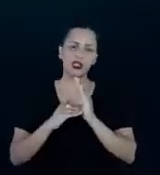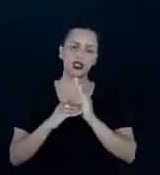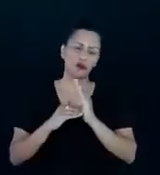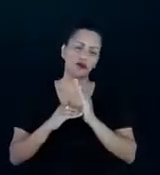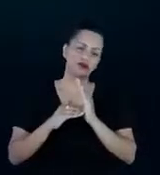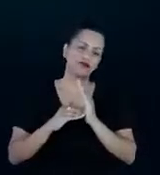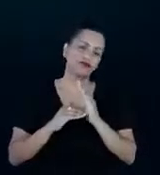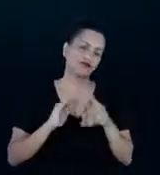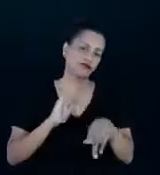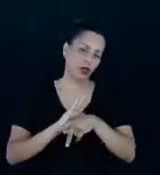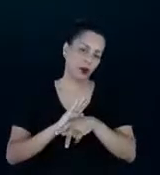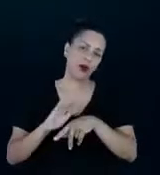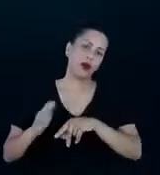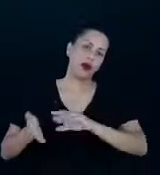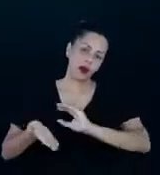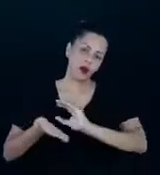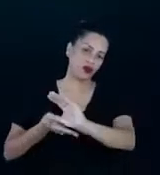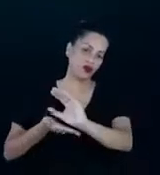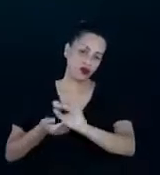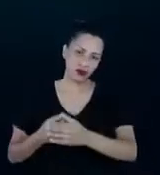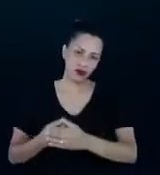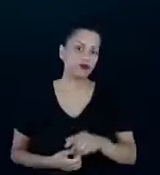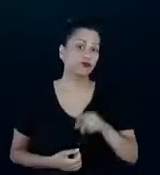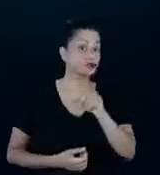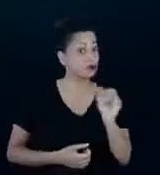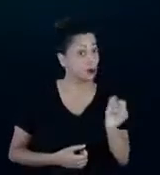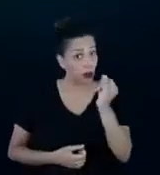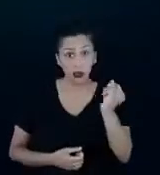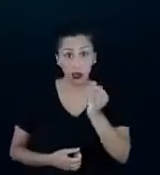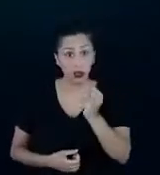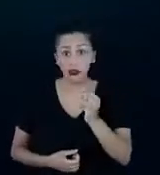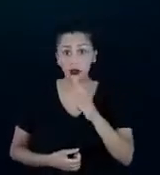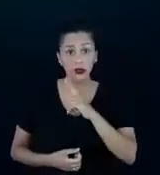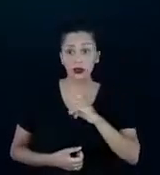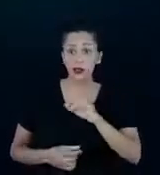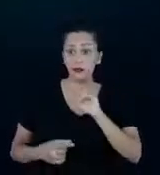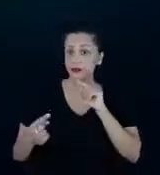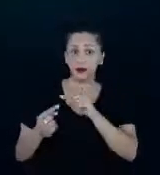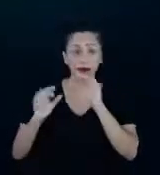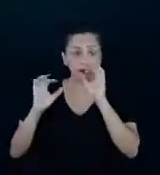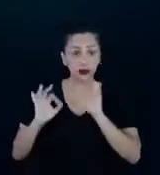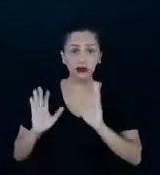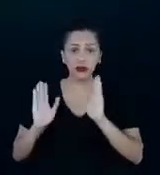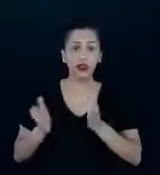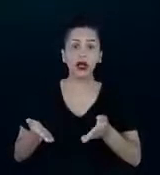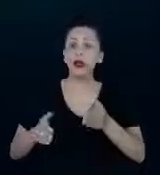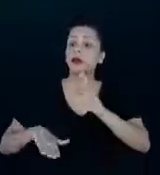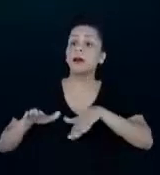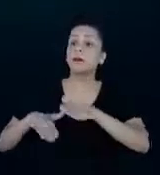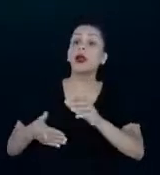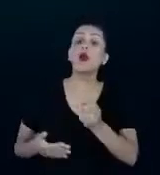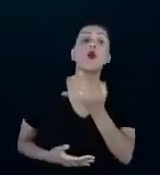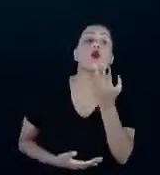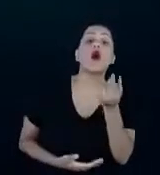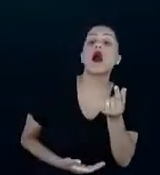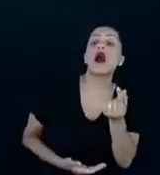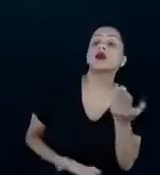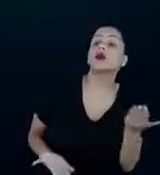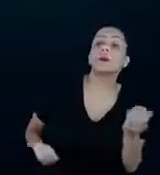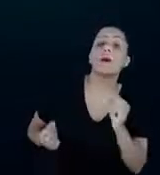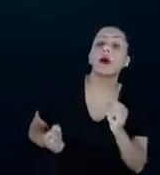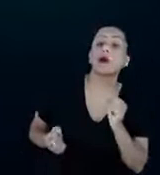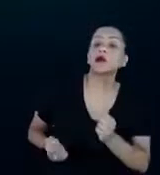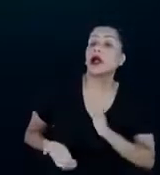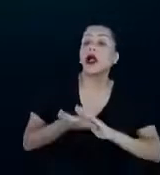isso é importante a gente definir logo, porque o planejamento de pesquisa vai depender disso, vou saber quanto eu vou poder gastar em cada linha, em cada